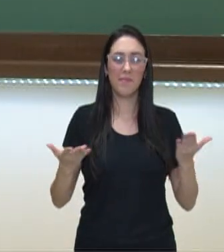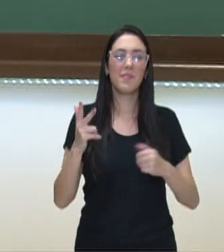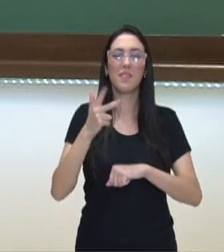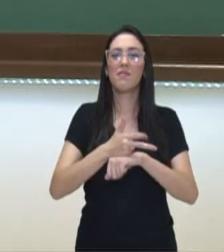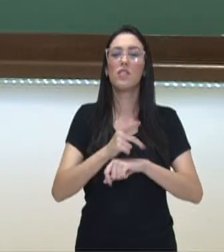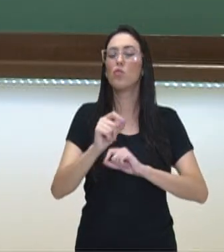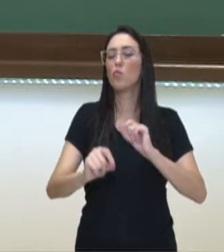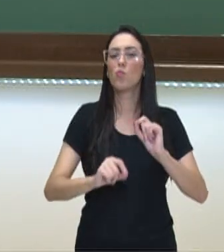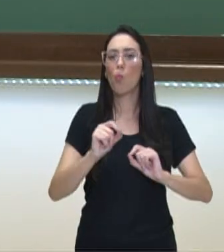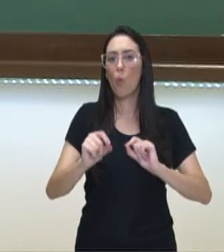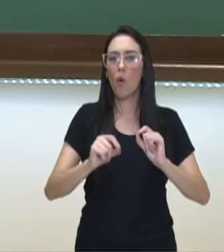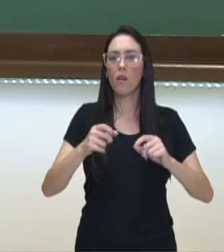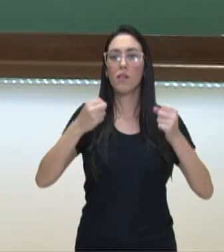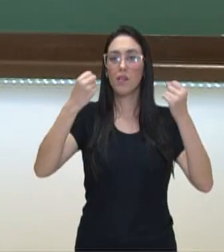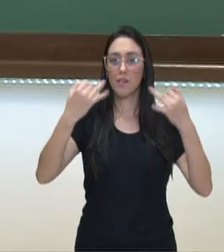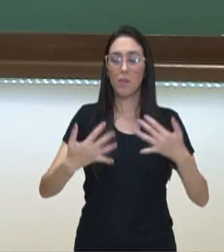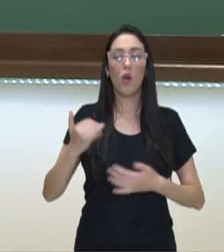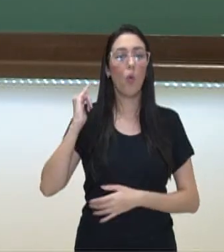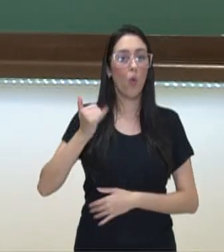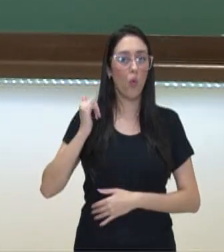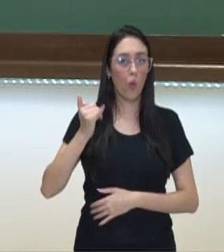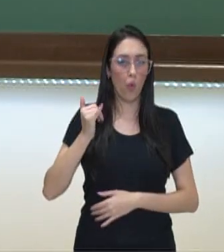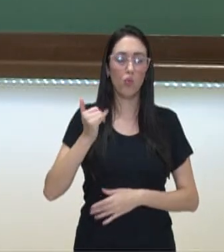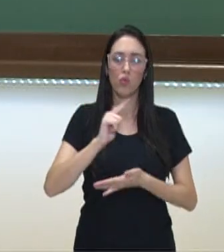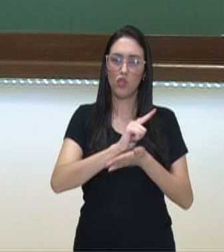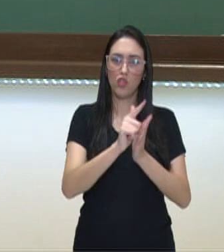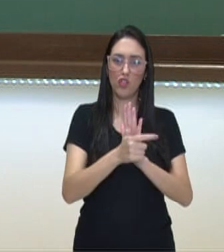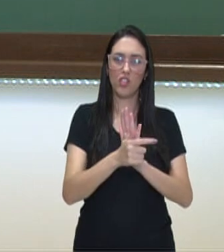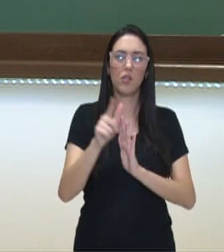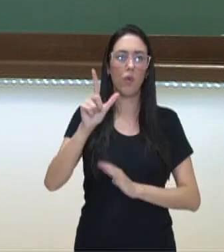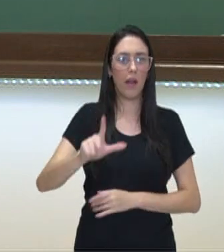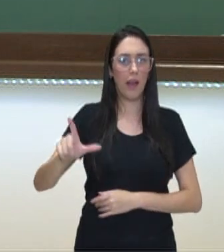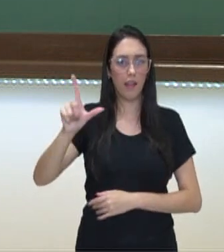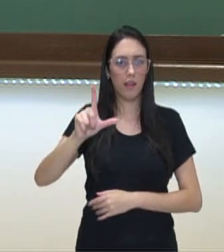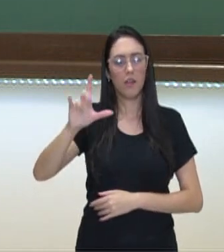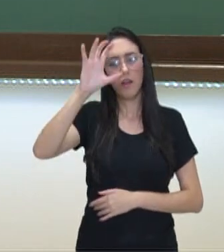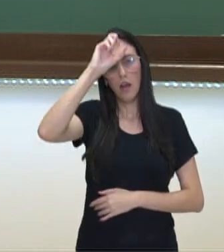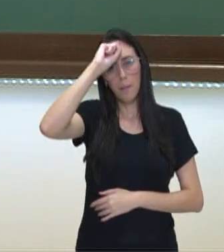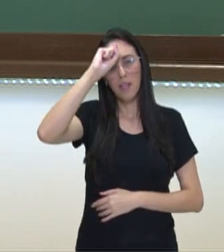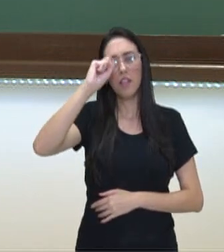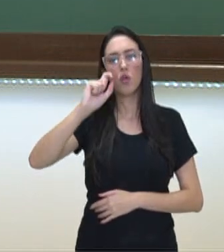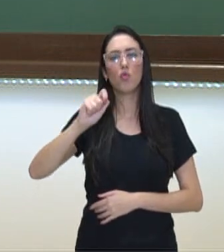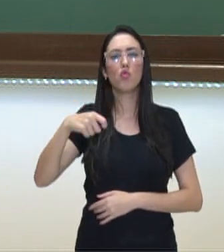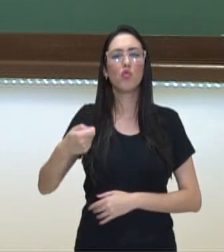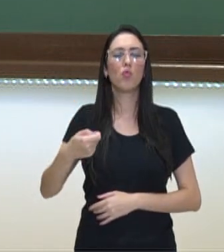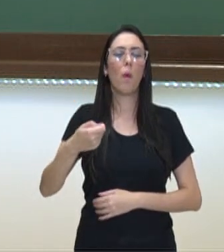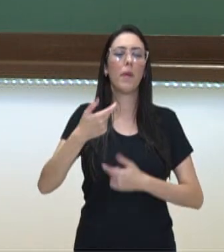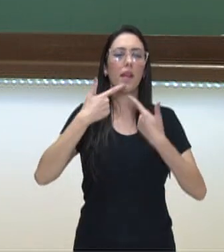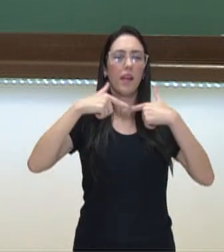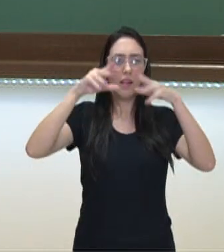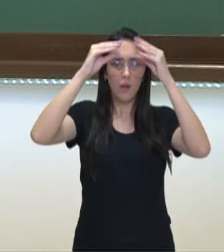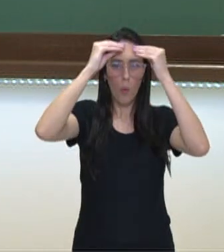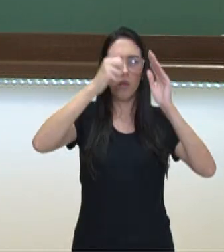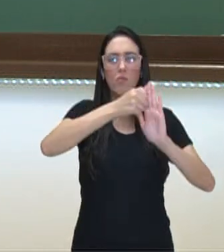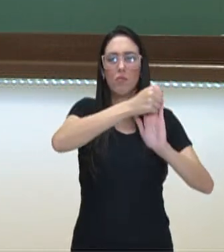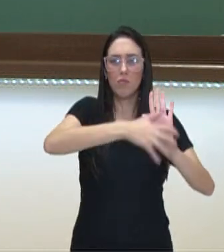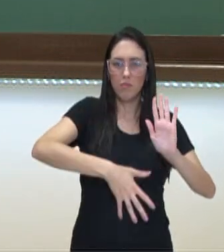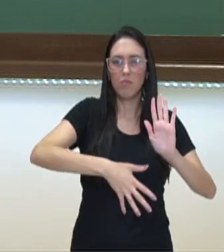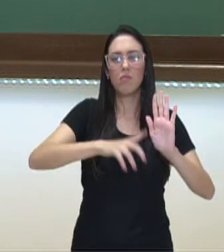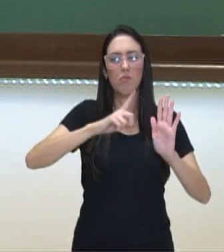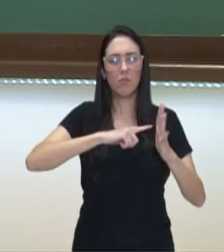nós falamos sobre conto enquanto gênero literário, aprendemos um pouquinho sobre figuras de linguagem, a metonímia, a prosopopeia